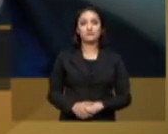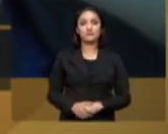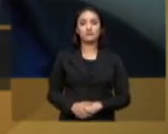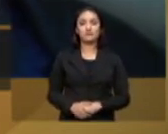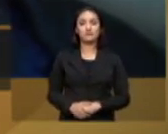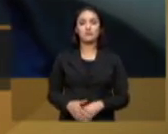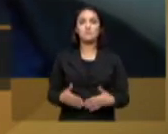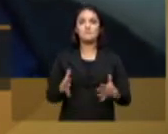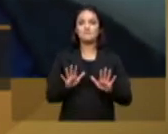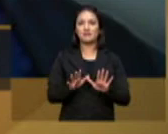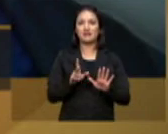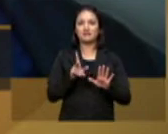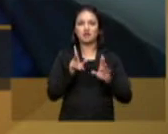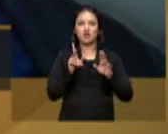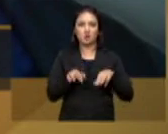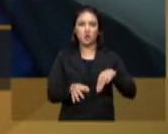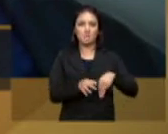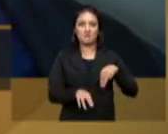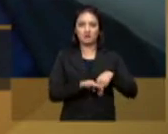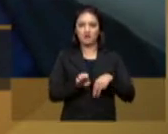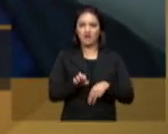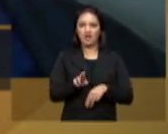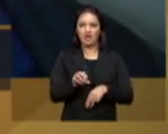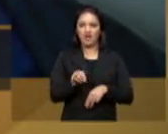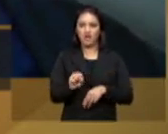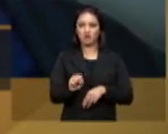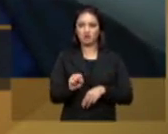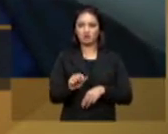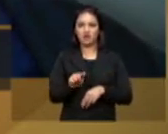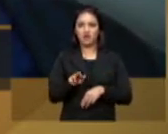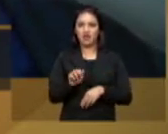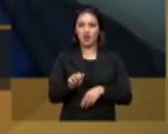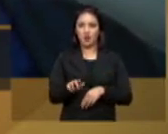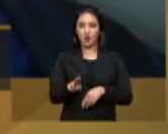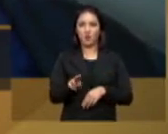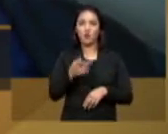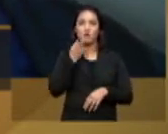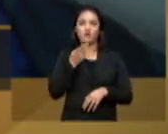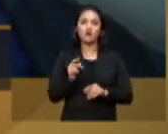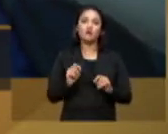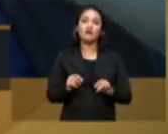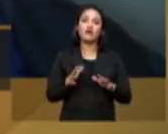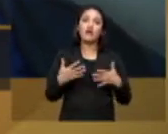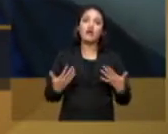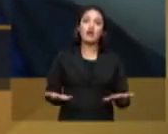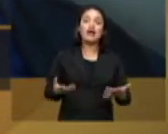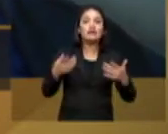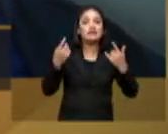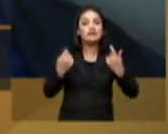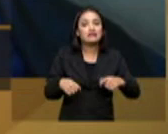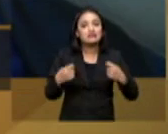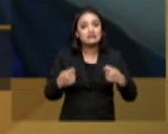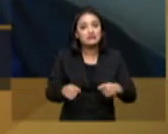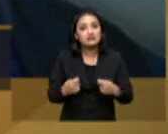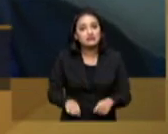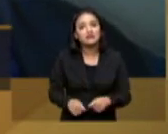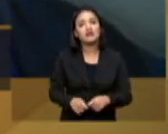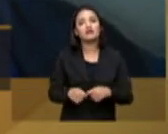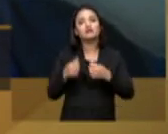em seus escritos a respeito da necessidade da fundamentação e